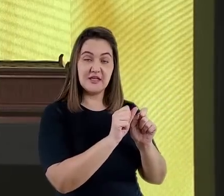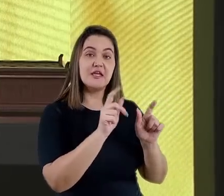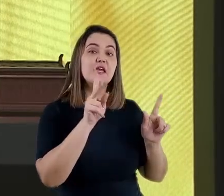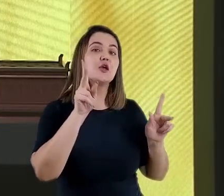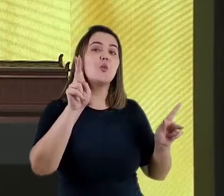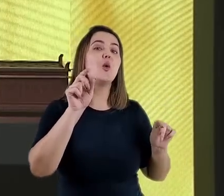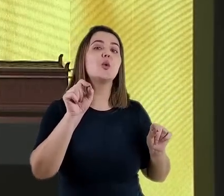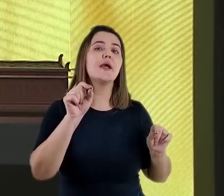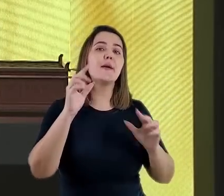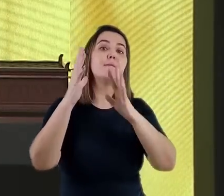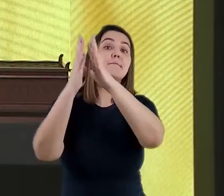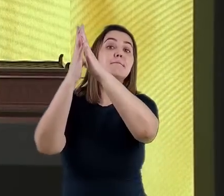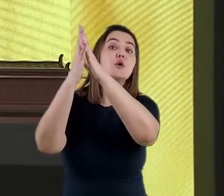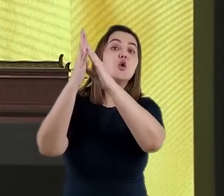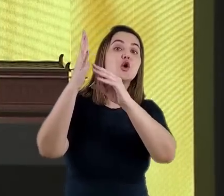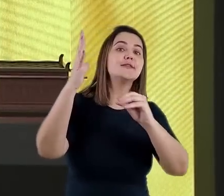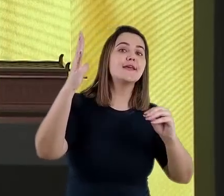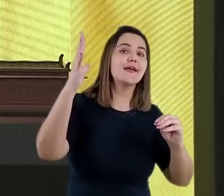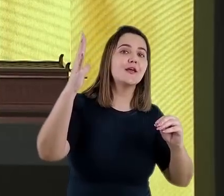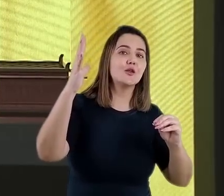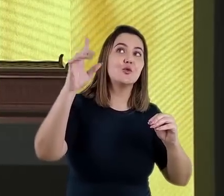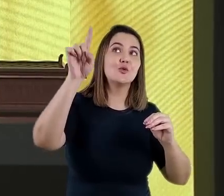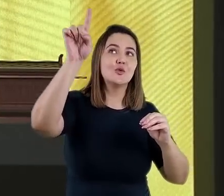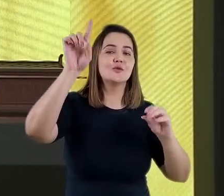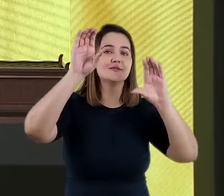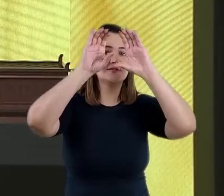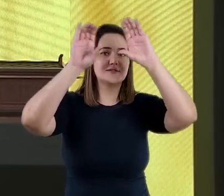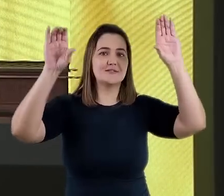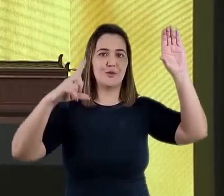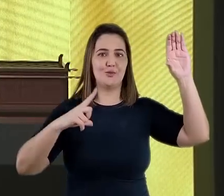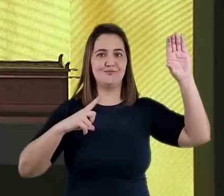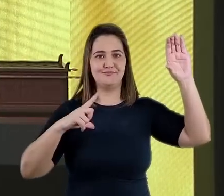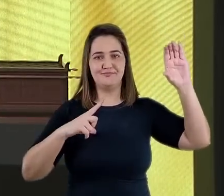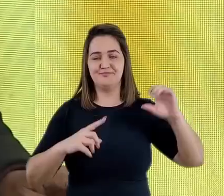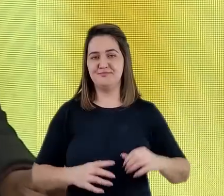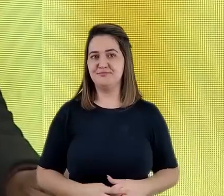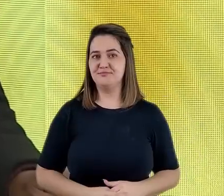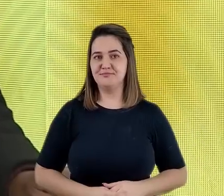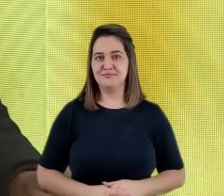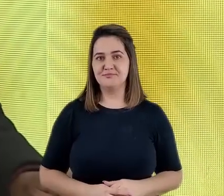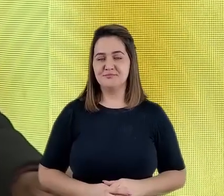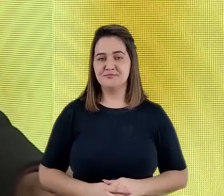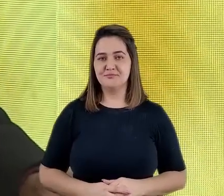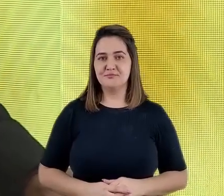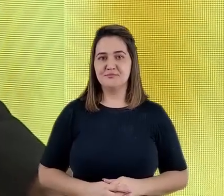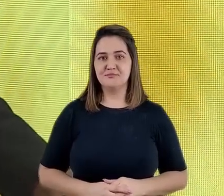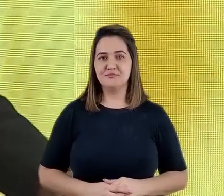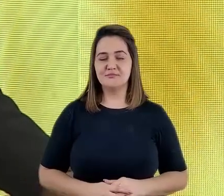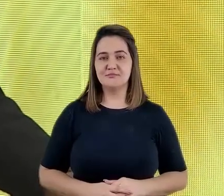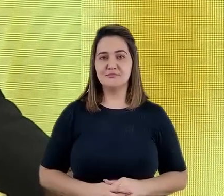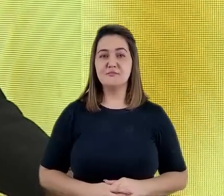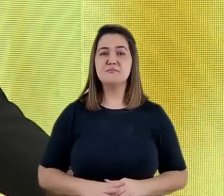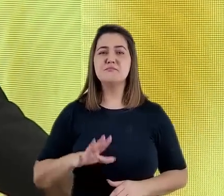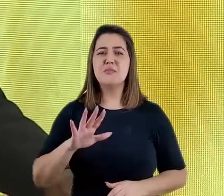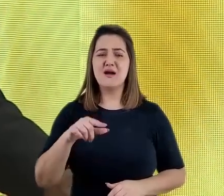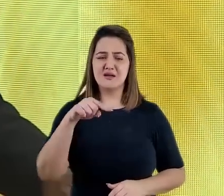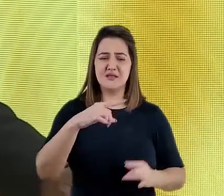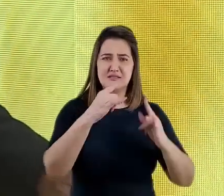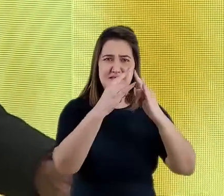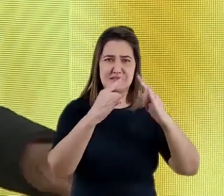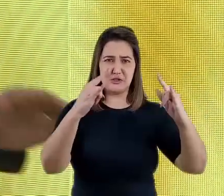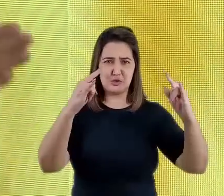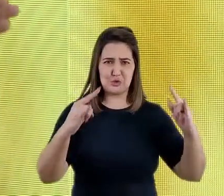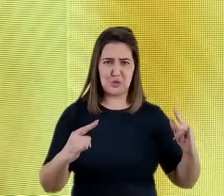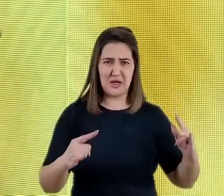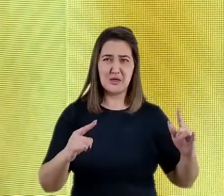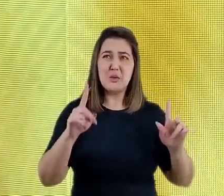aqui conforme o modelo que está no céu. É claro que, de maneira alguma, esse santuário da